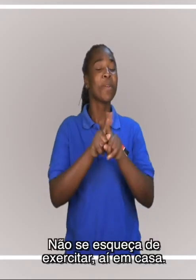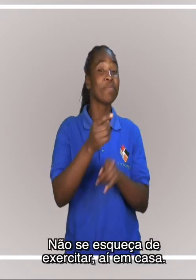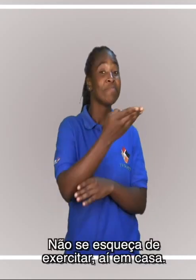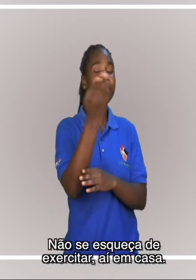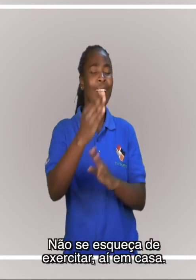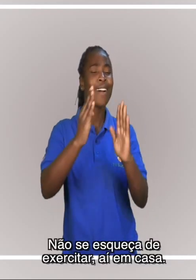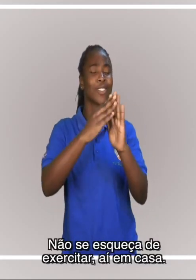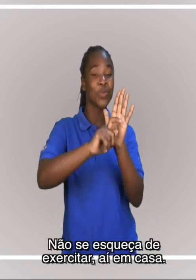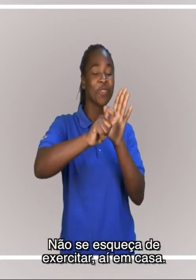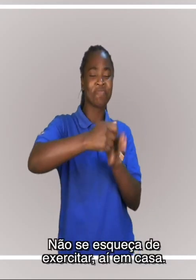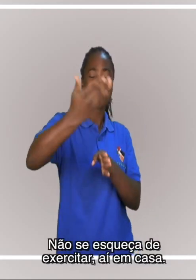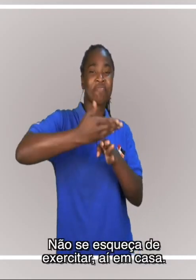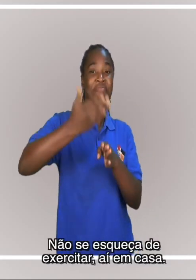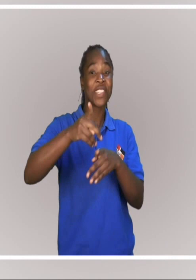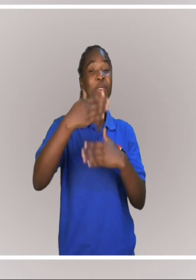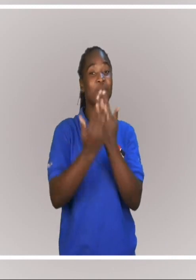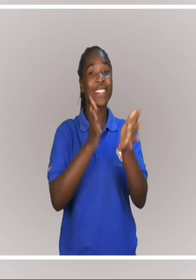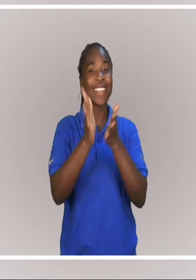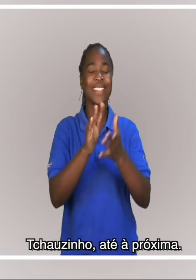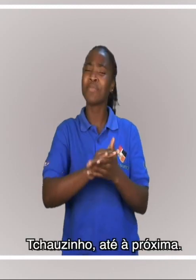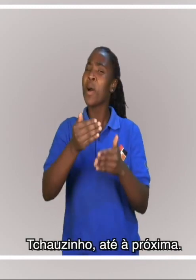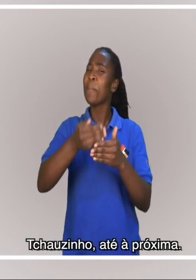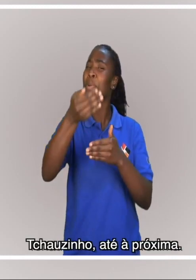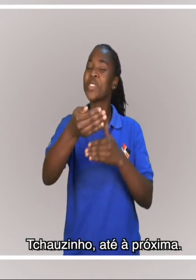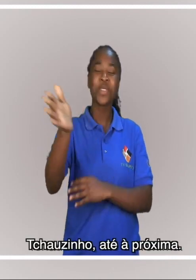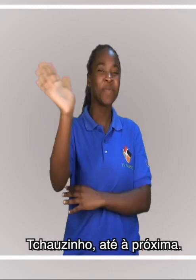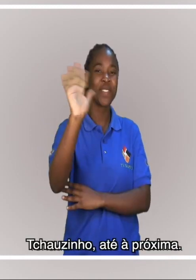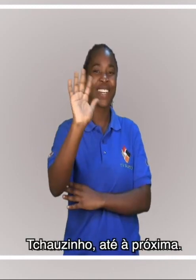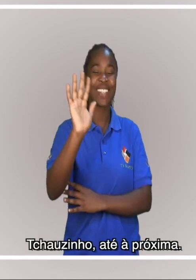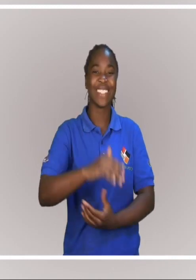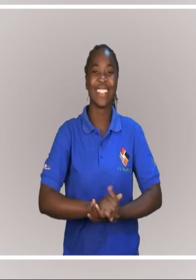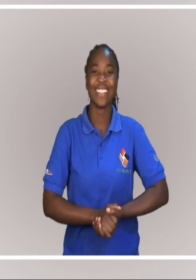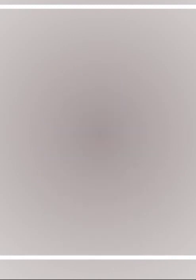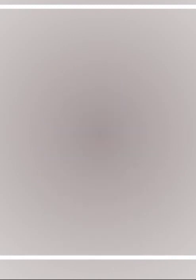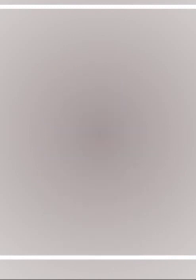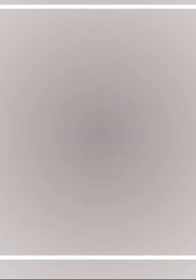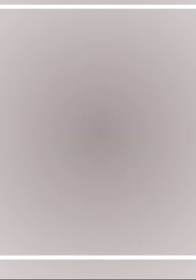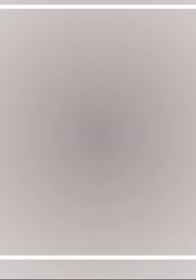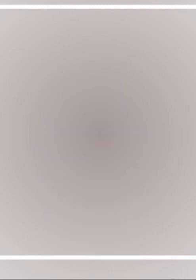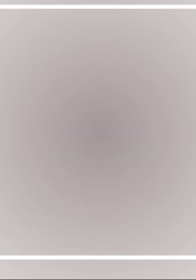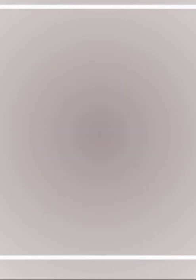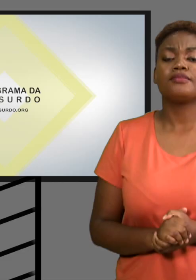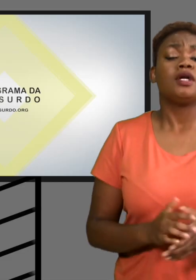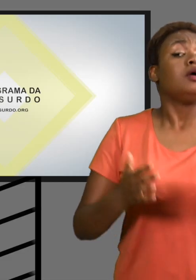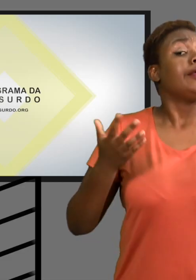Não se esqueça de exercitar aí em casa. Tchauzinho, até a próxima.